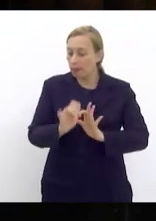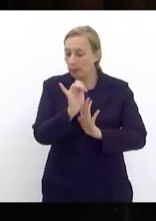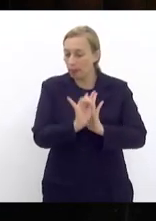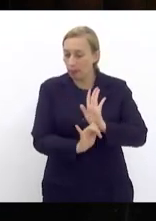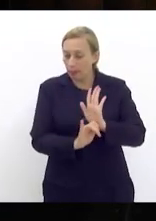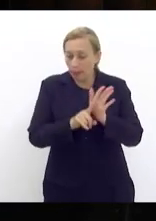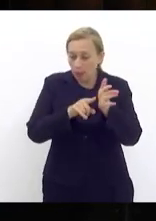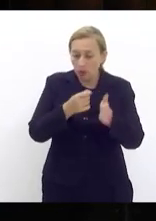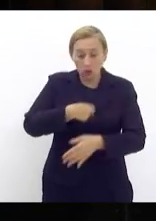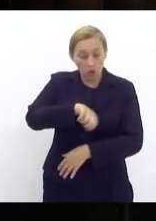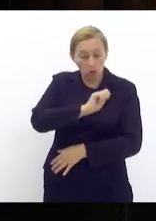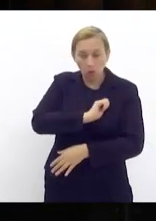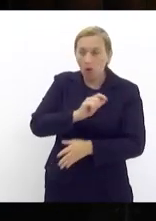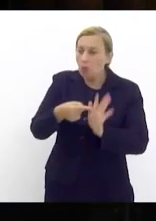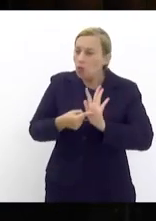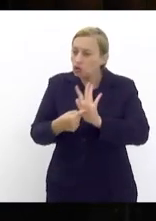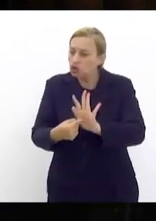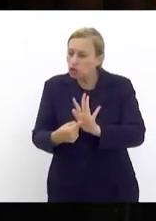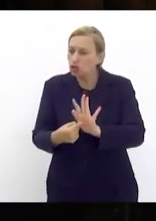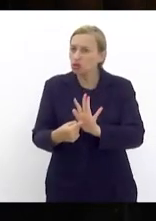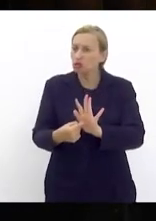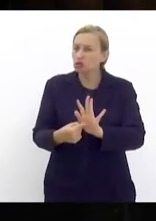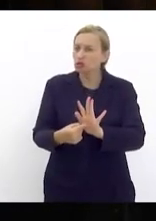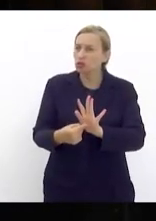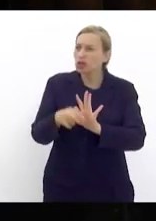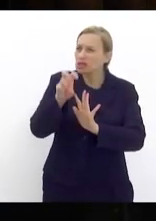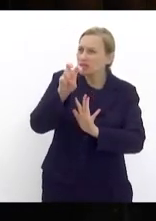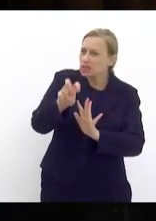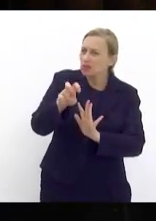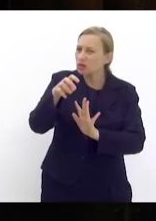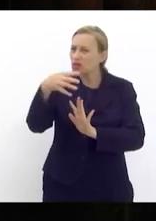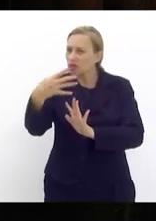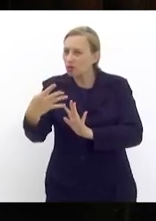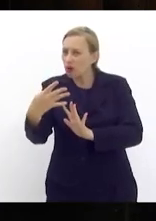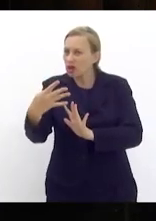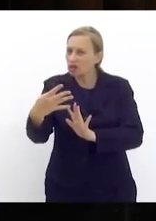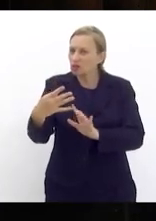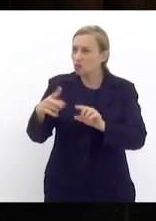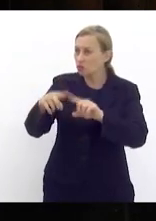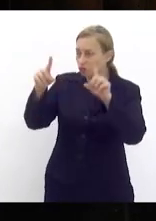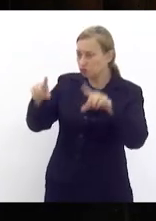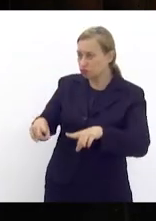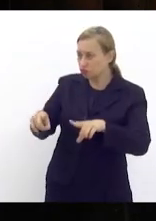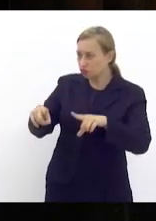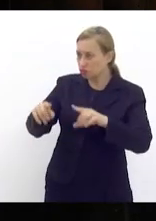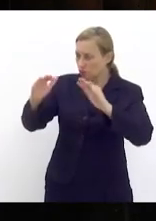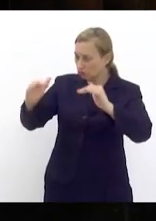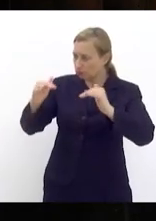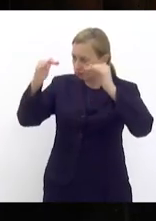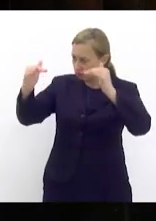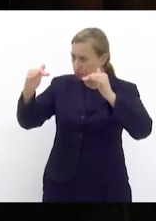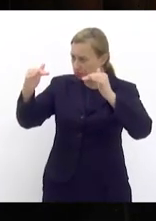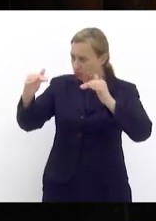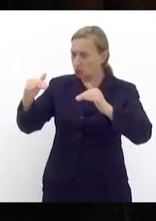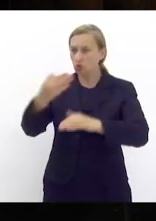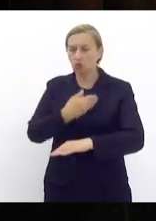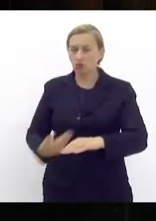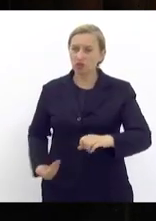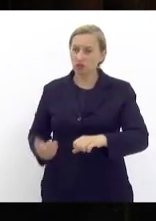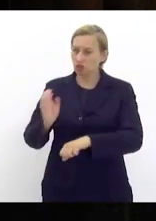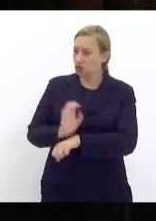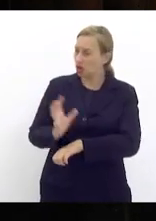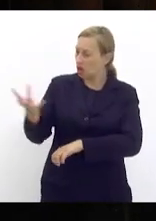fiscalização demonstrando que, ao menos, 54 funcionários do alto escalão do governo do Estado